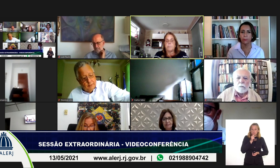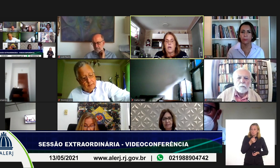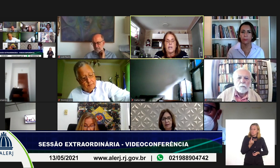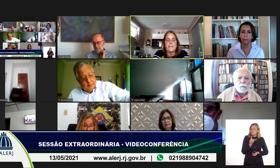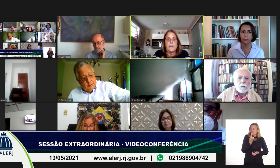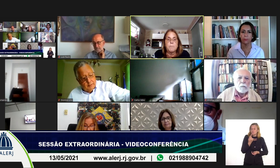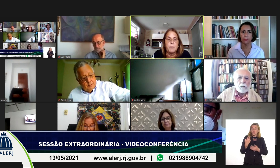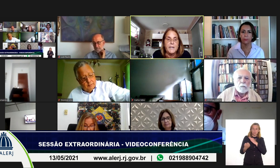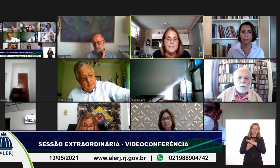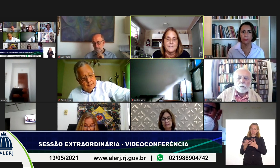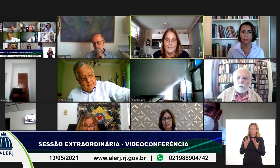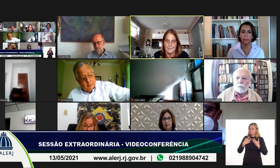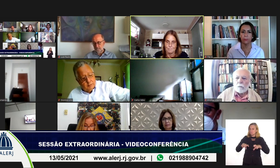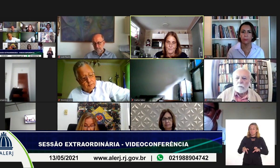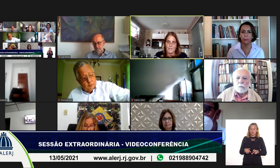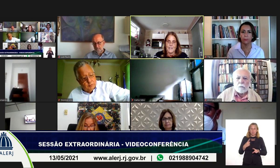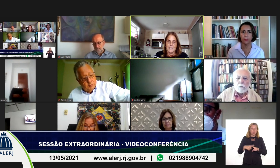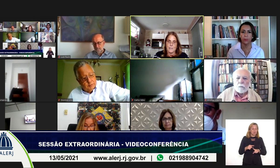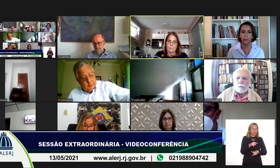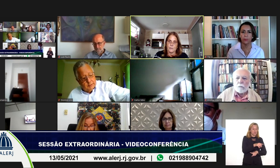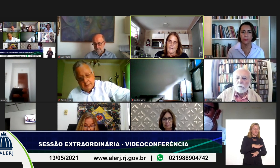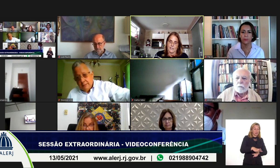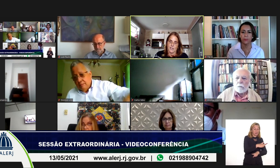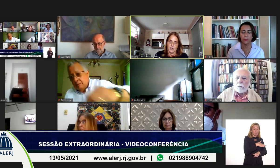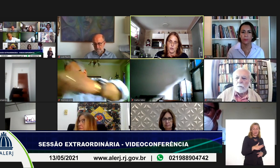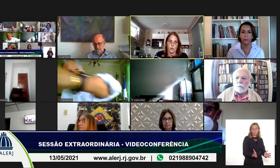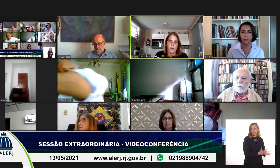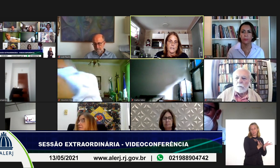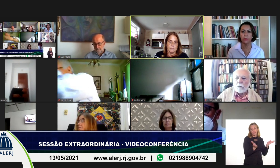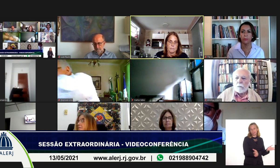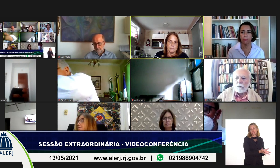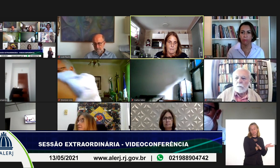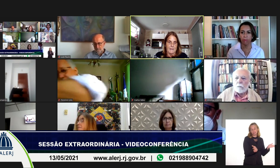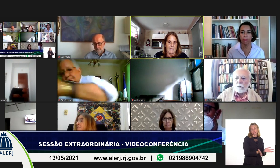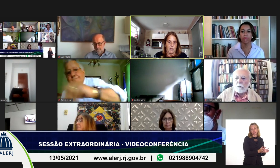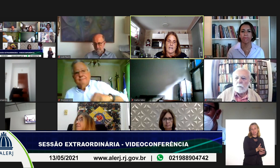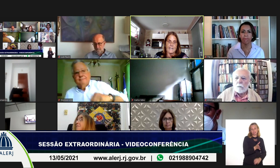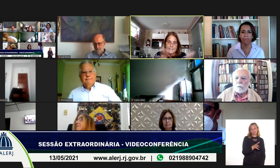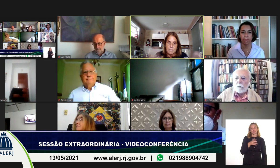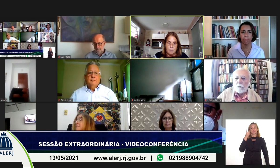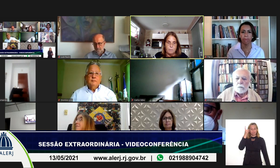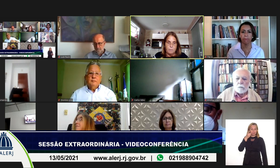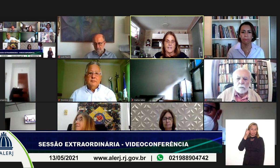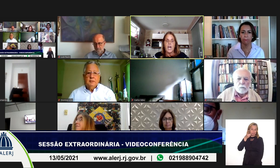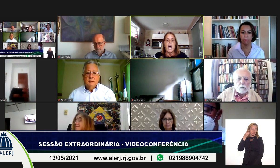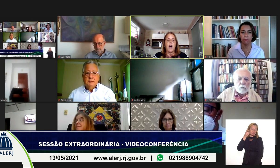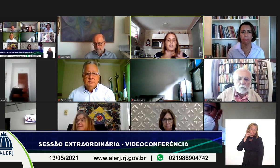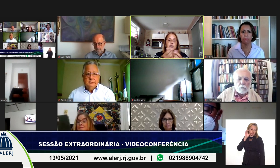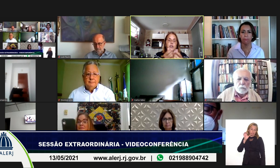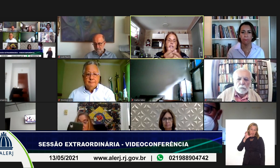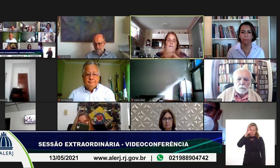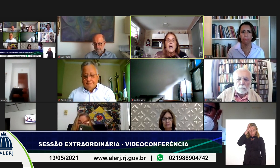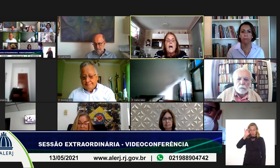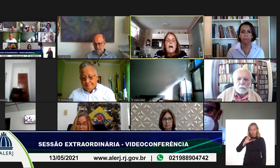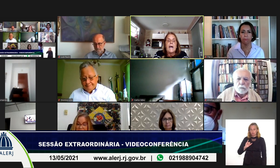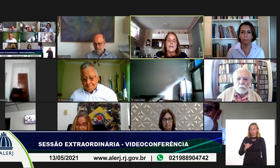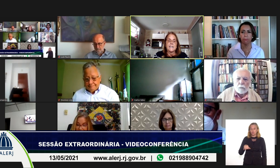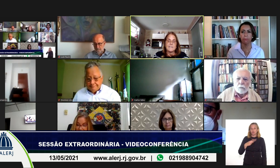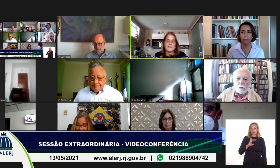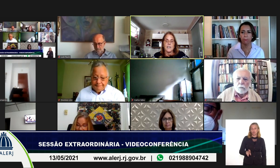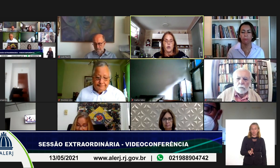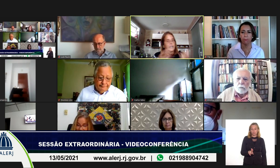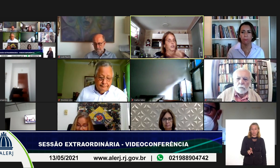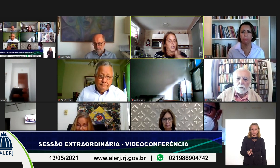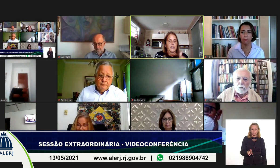nenhum. Por quê? Porque olha que tem a pobreza. Deputada Tia Ju, deputada Marta Rocha, a área da pobreza, aonde não tem o quê? A